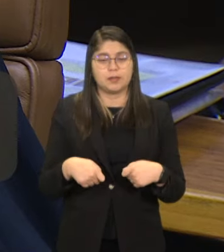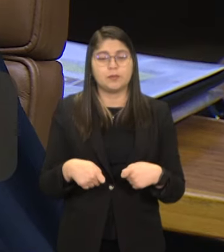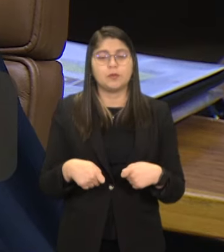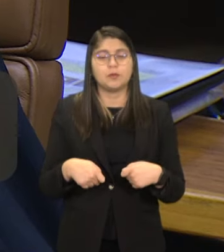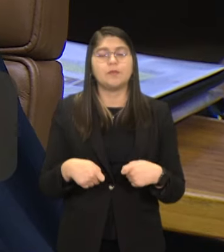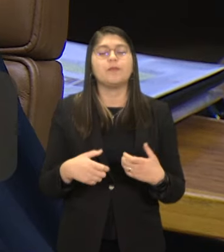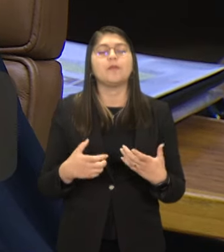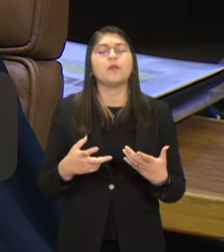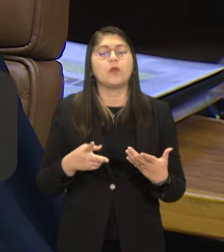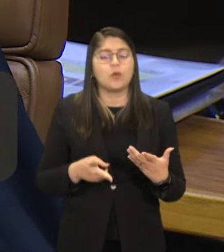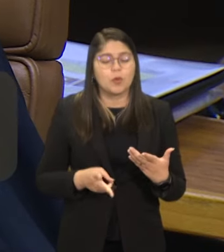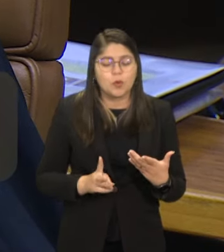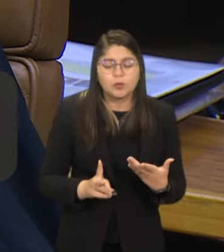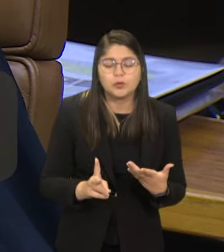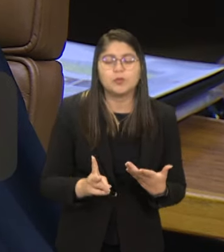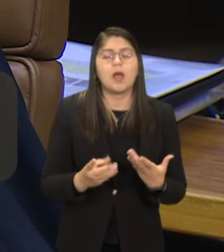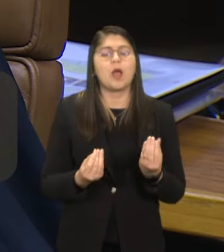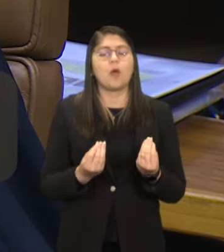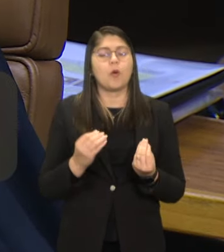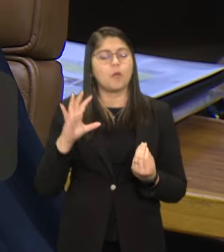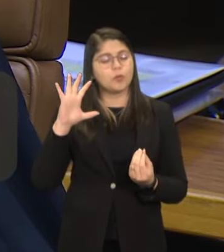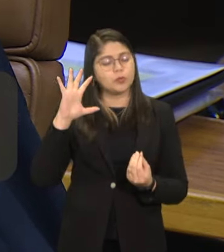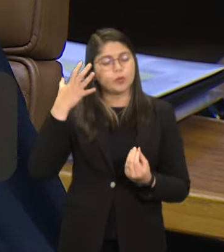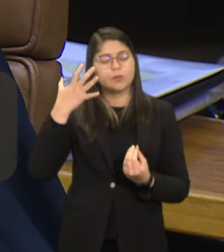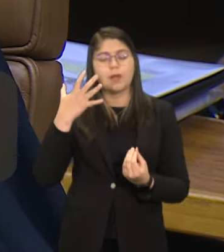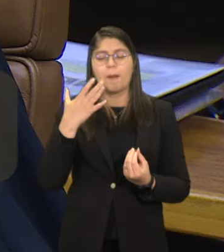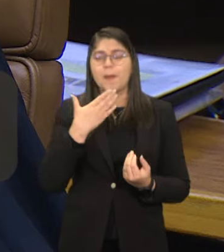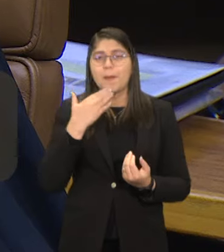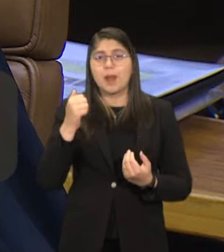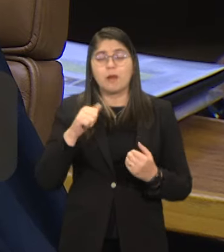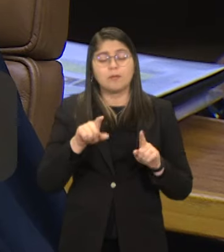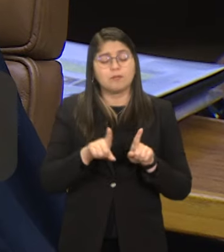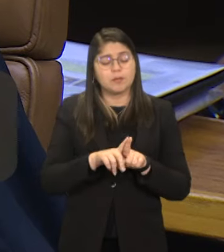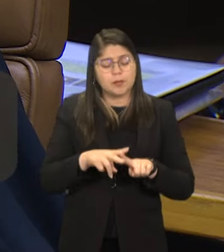busca de melhores soluções, do aperfeiçoamento e de testes,